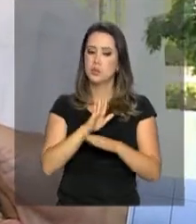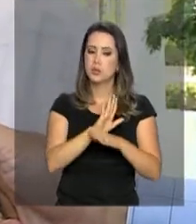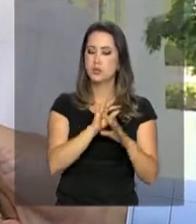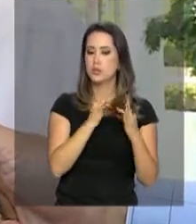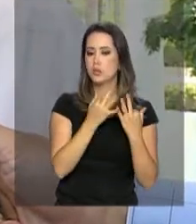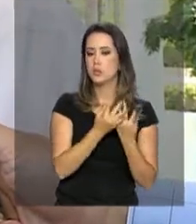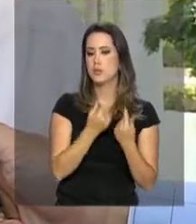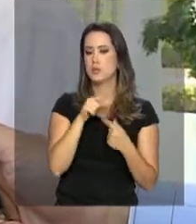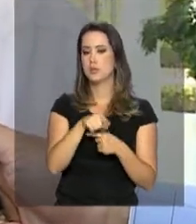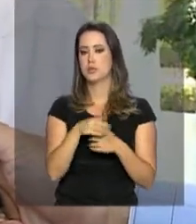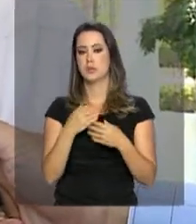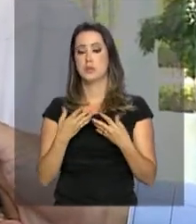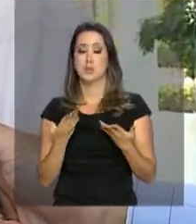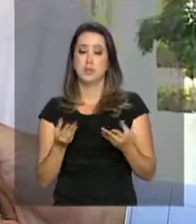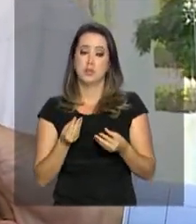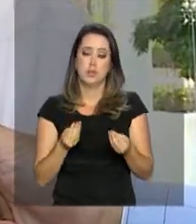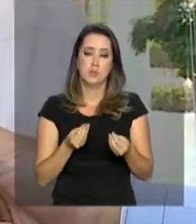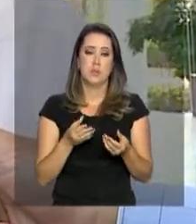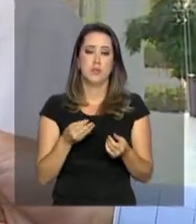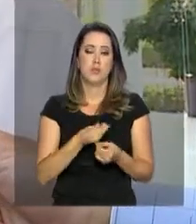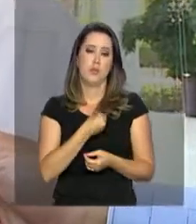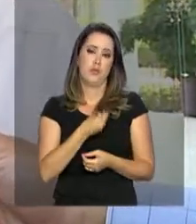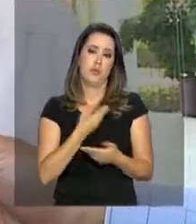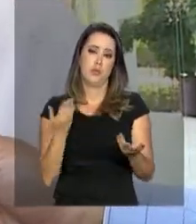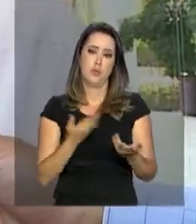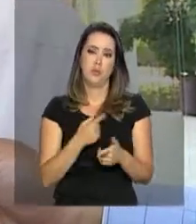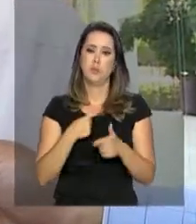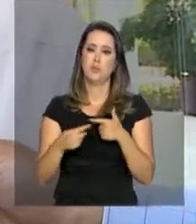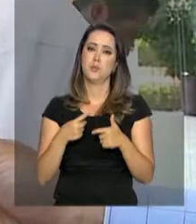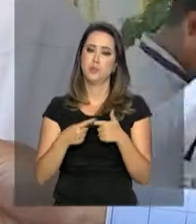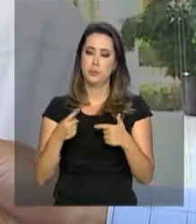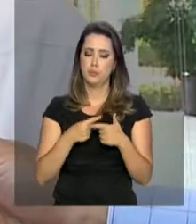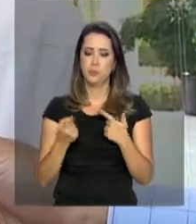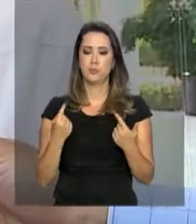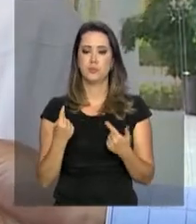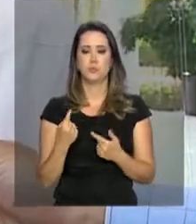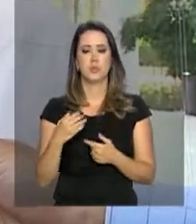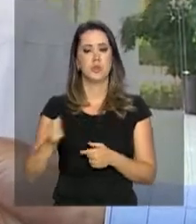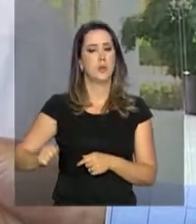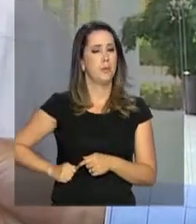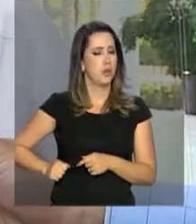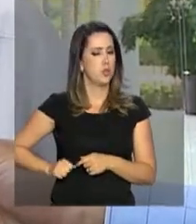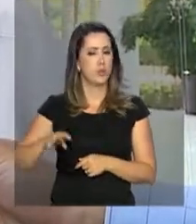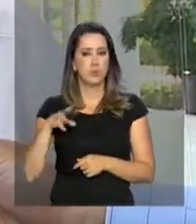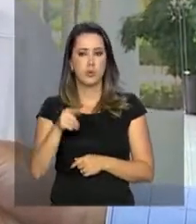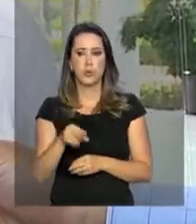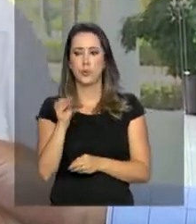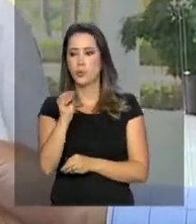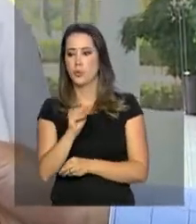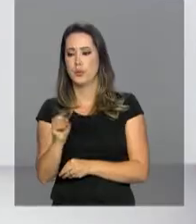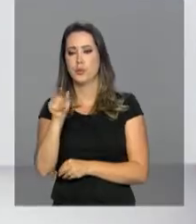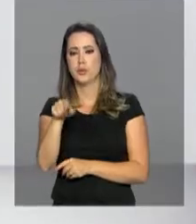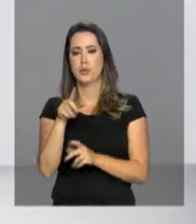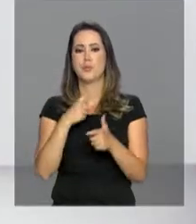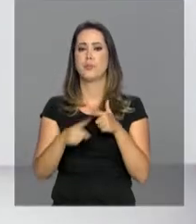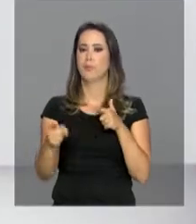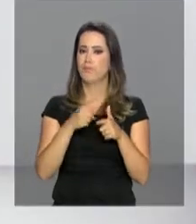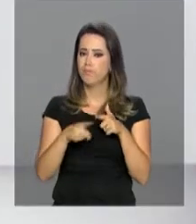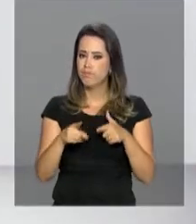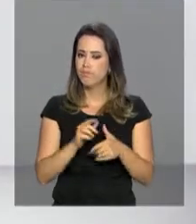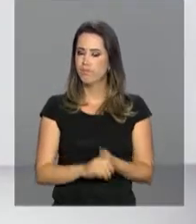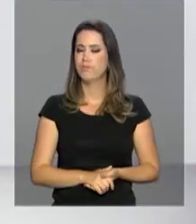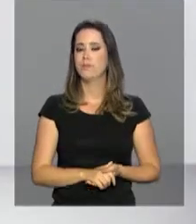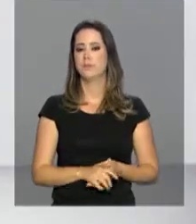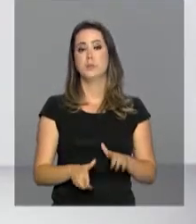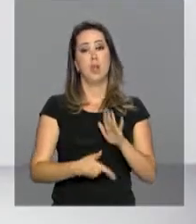com essa situação trágica que ocorreu hoje na nicarágua o itamaraty está completamente mobilizada para tratar deste caso mais